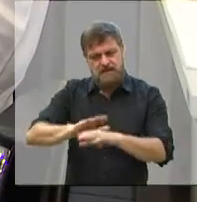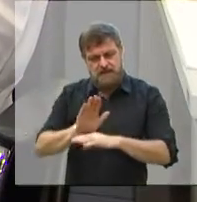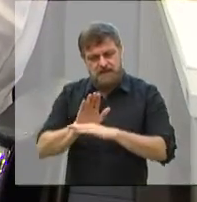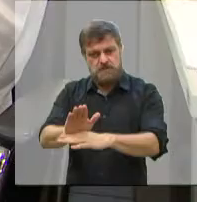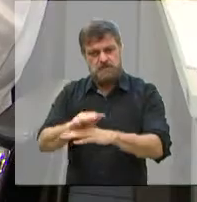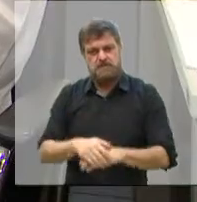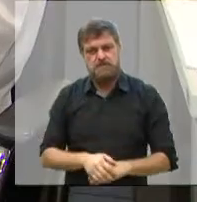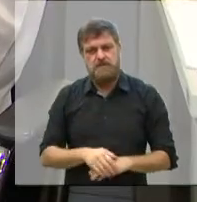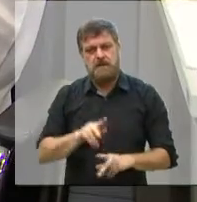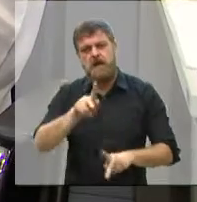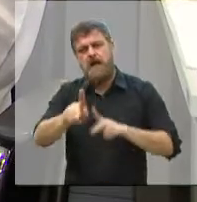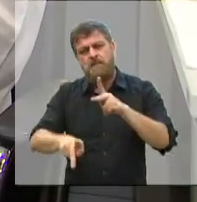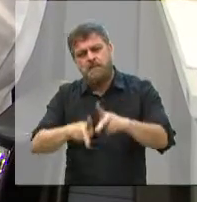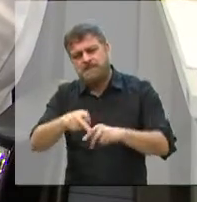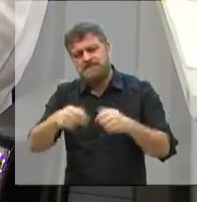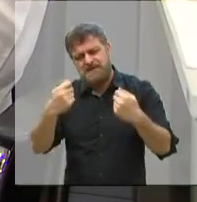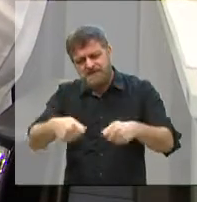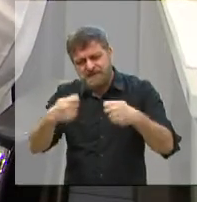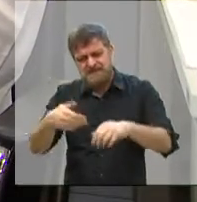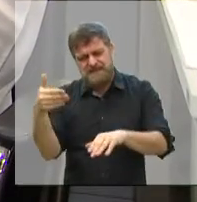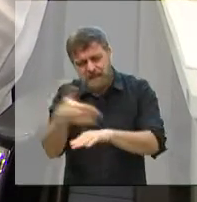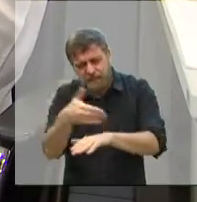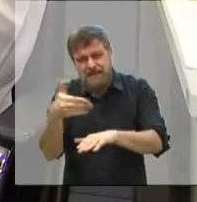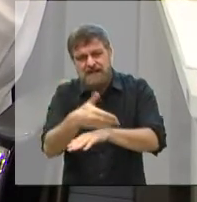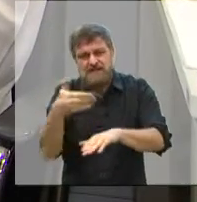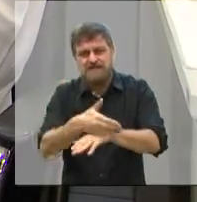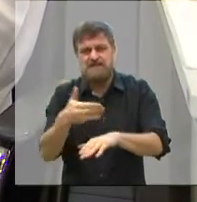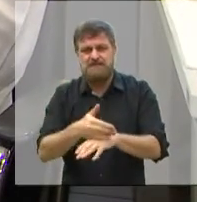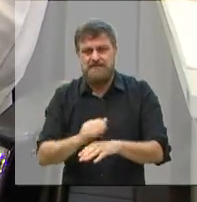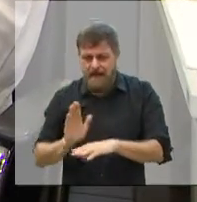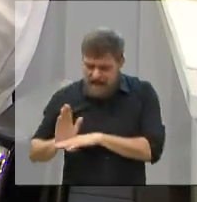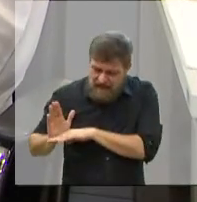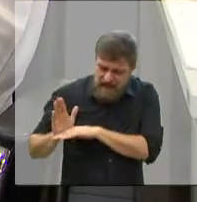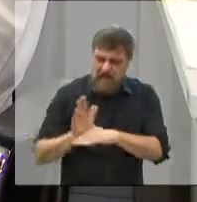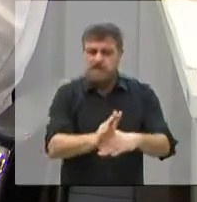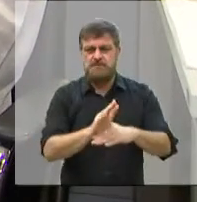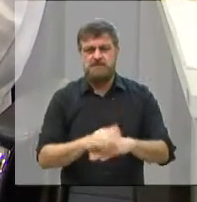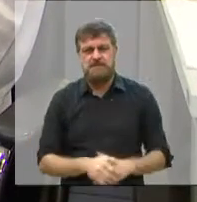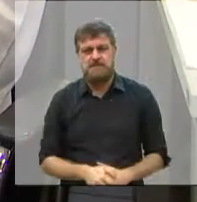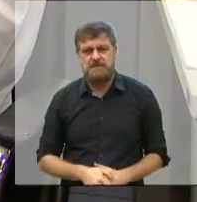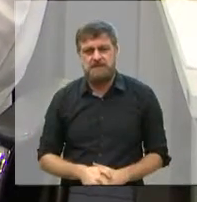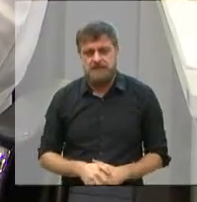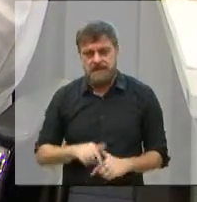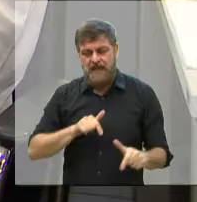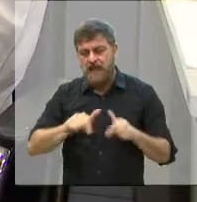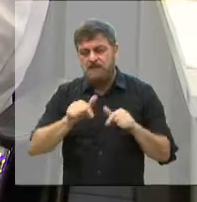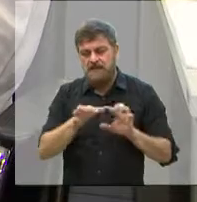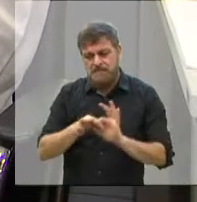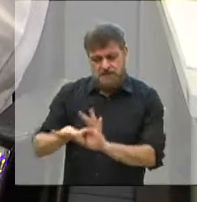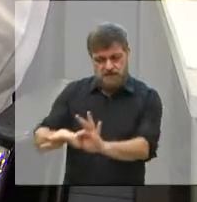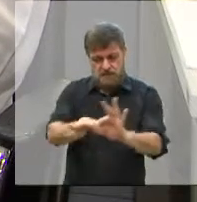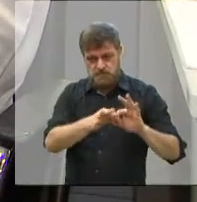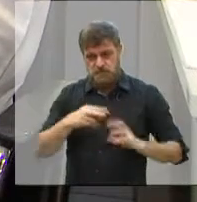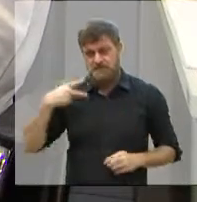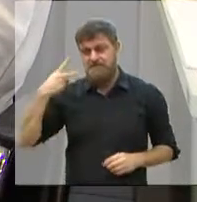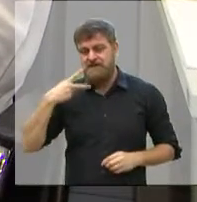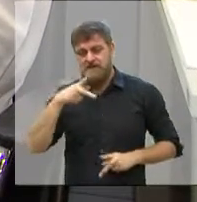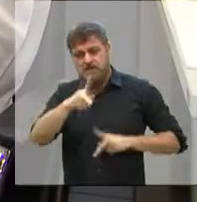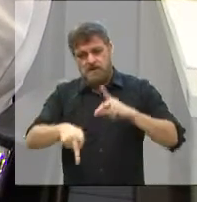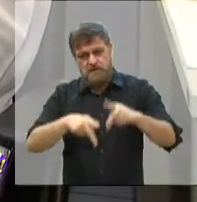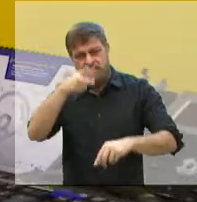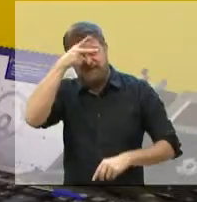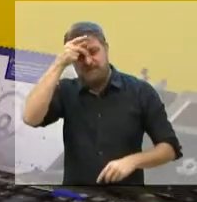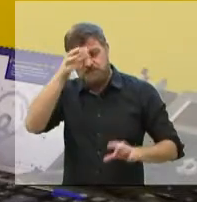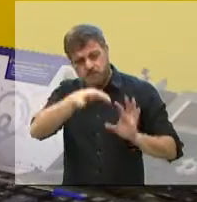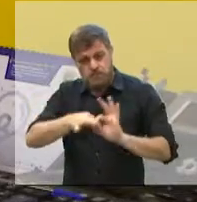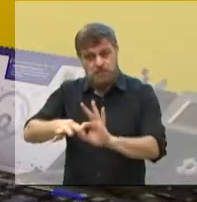população precisa participar também desses momentos, ajudar aí nessa luta? É um trabalho em conjunto, vereador, população,